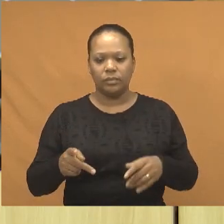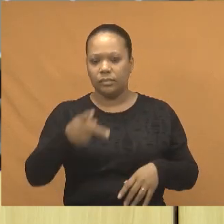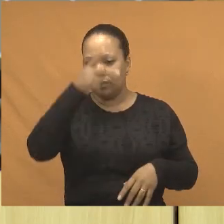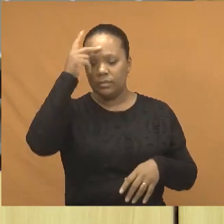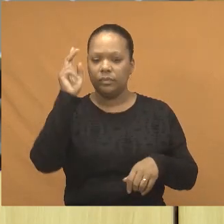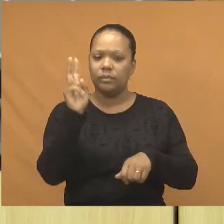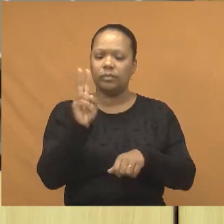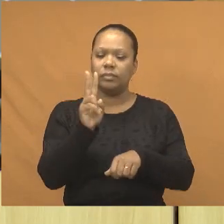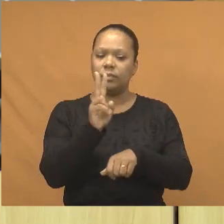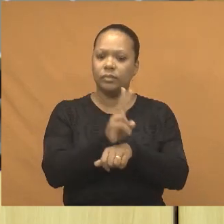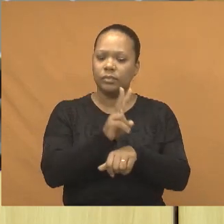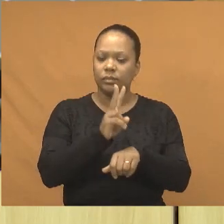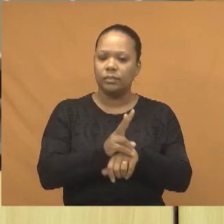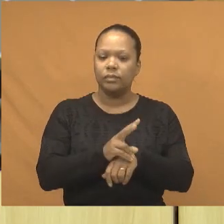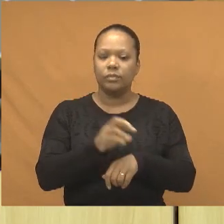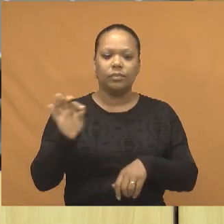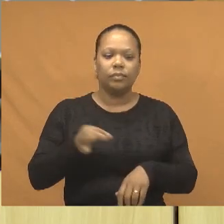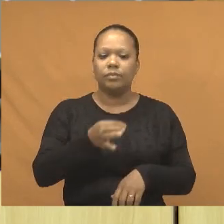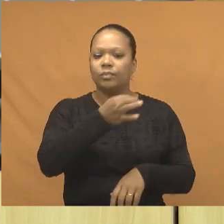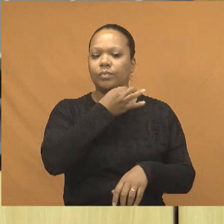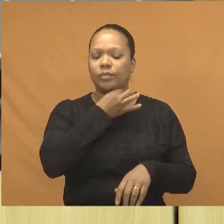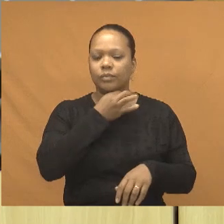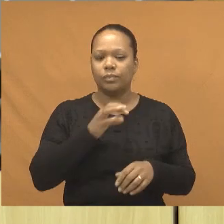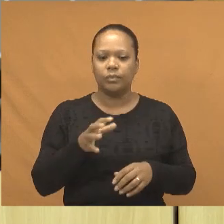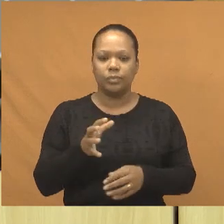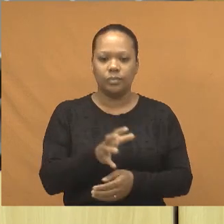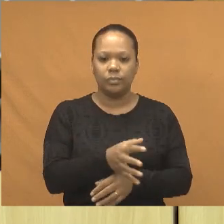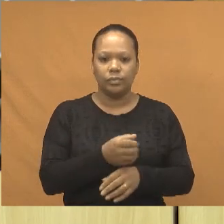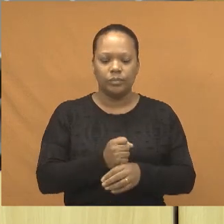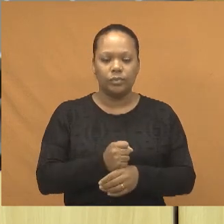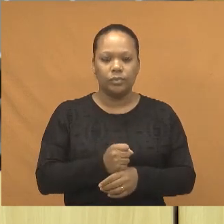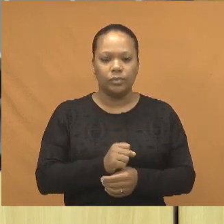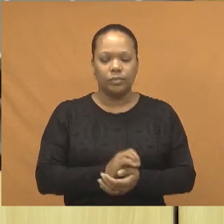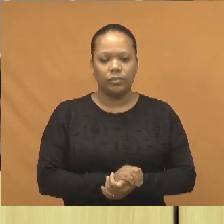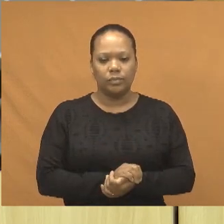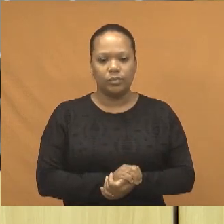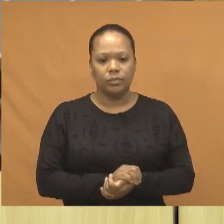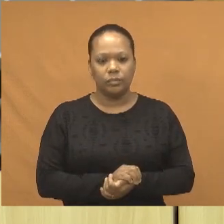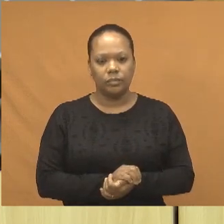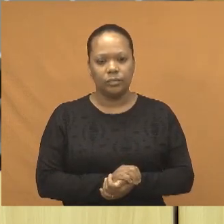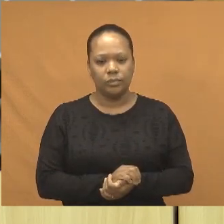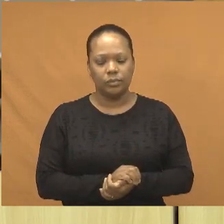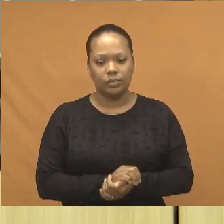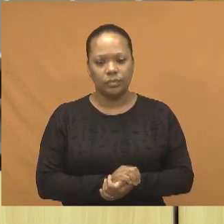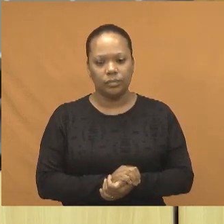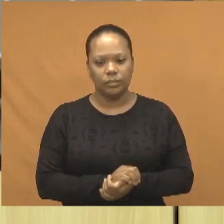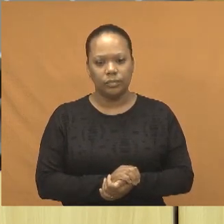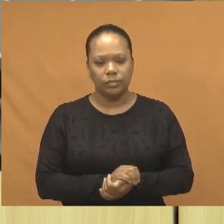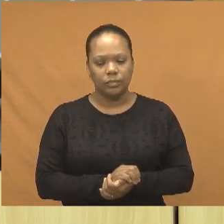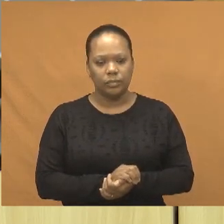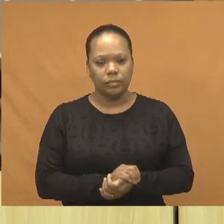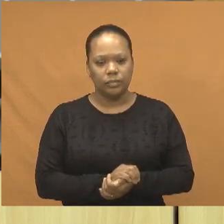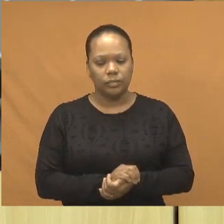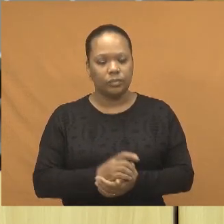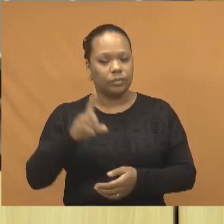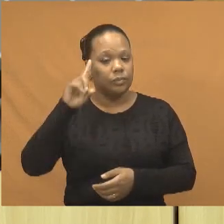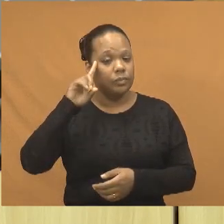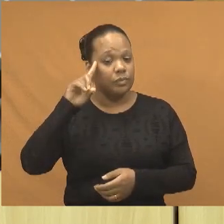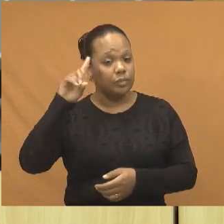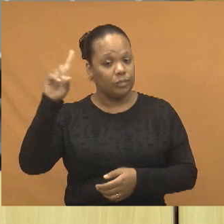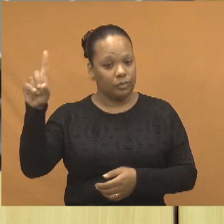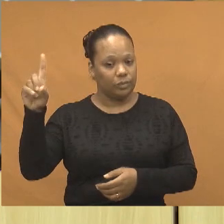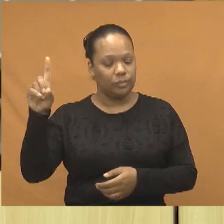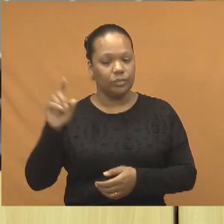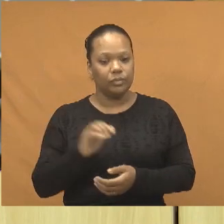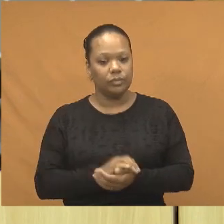apicultores do nosso país, em especial aos da nossa cidade, por ocasião da data